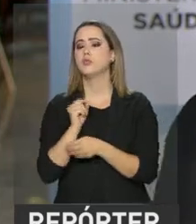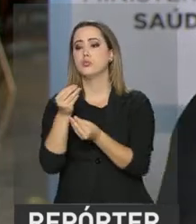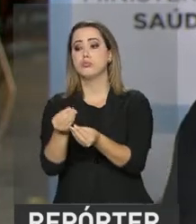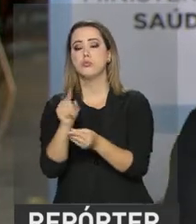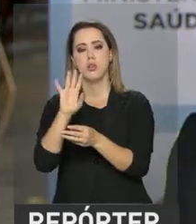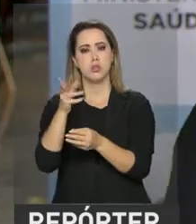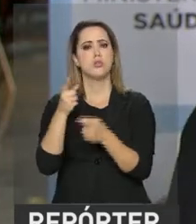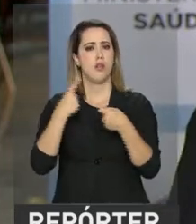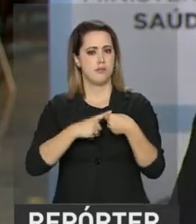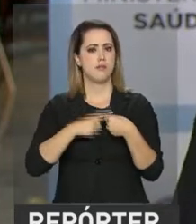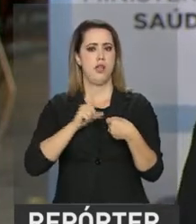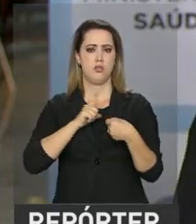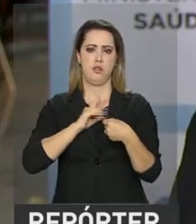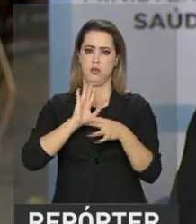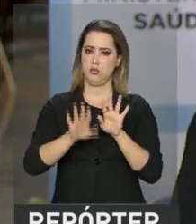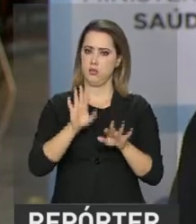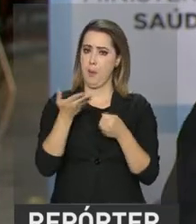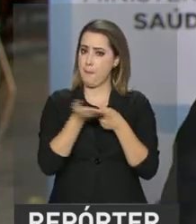ea média